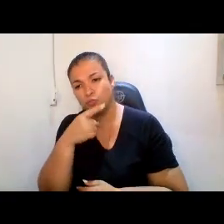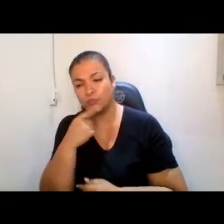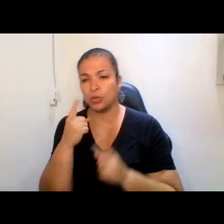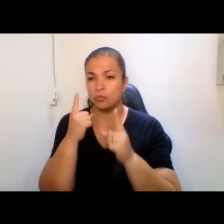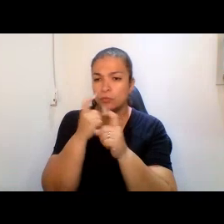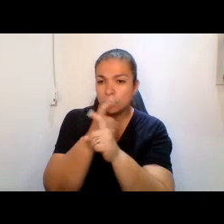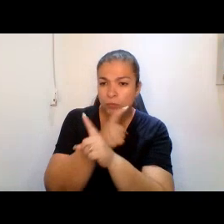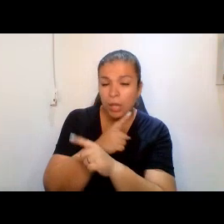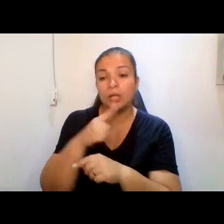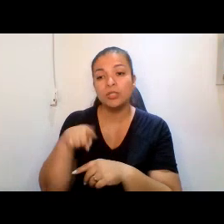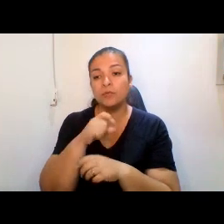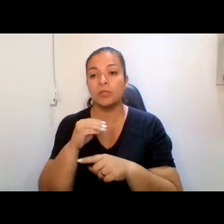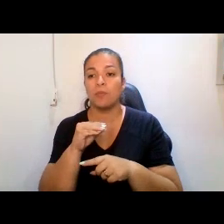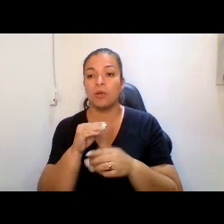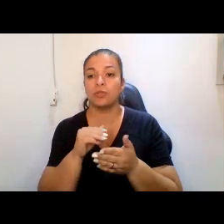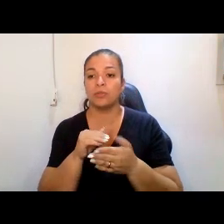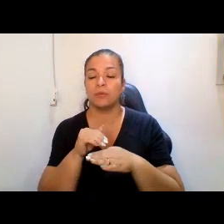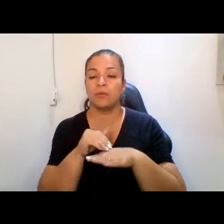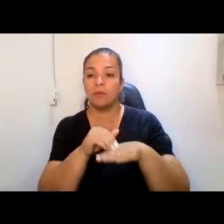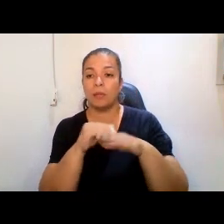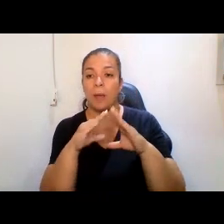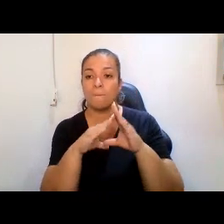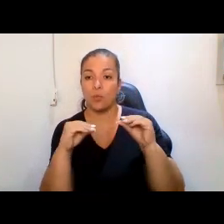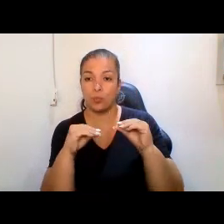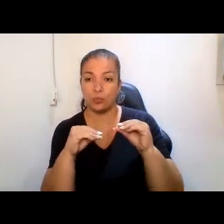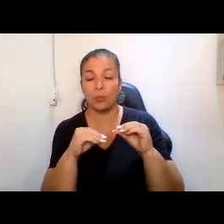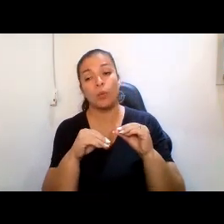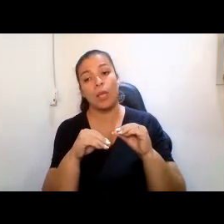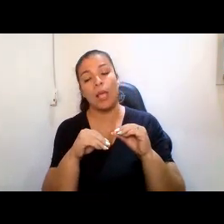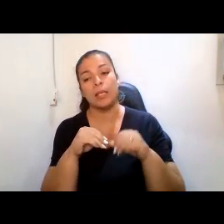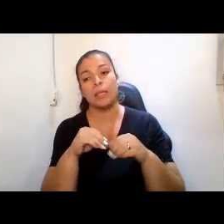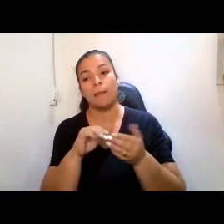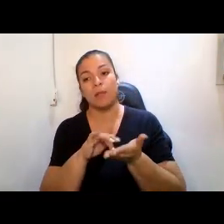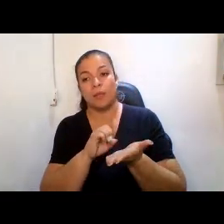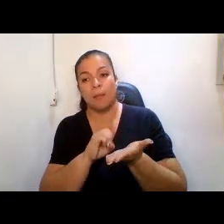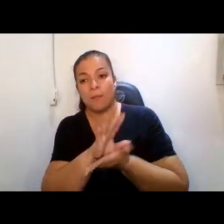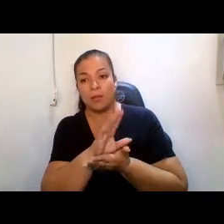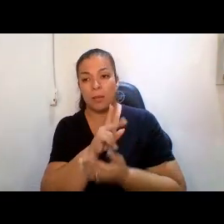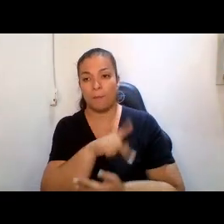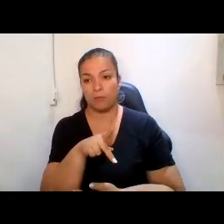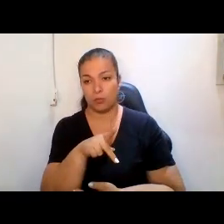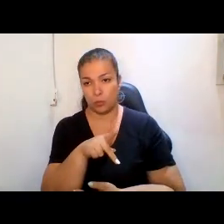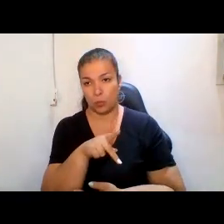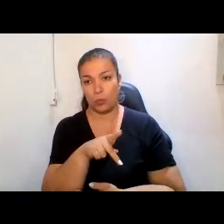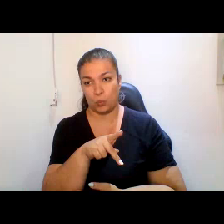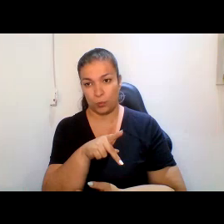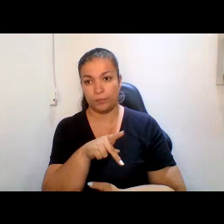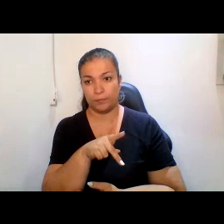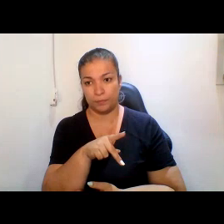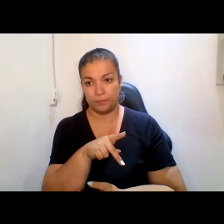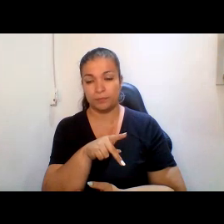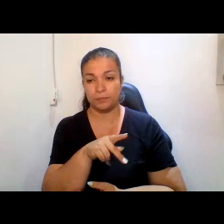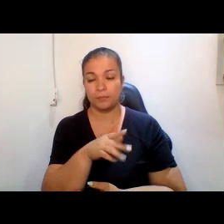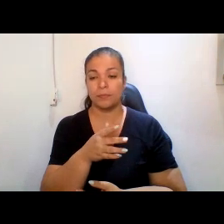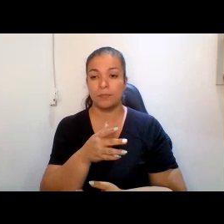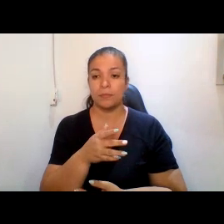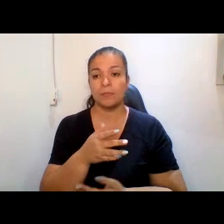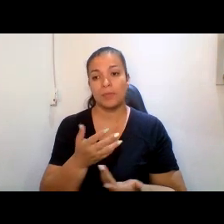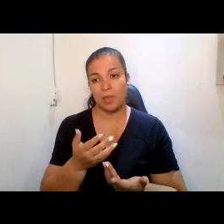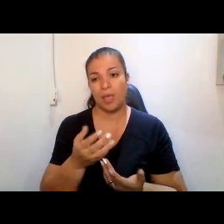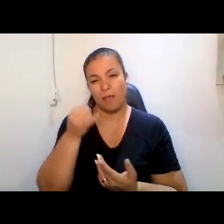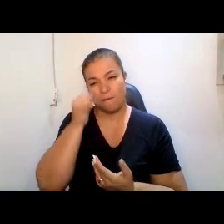entrar no Moodle e mandar mensagem para o professor de vocês, tá? Porque, para não